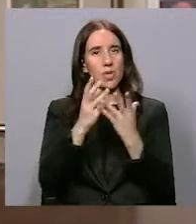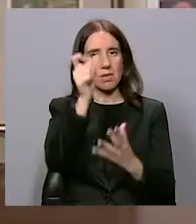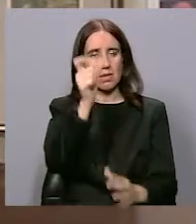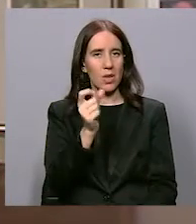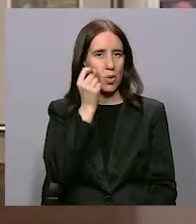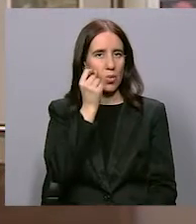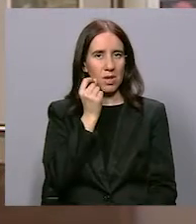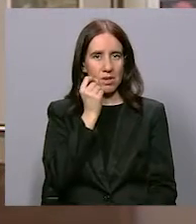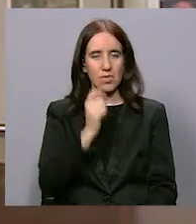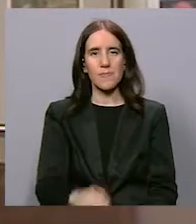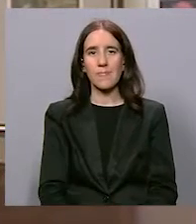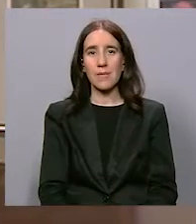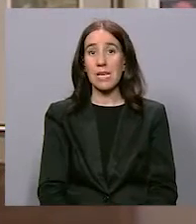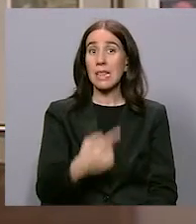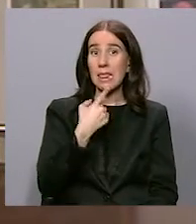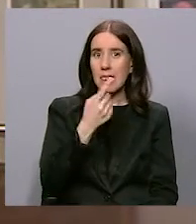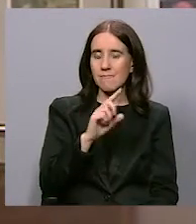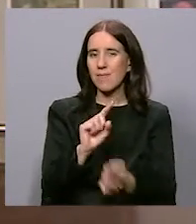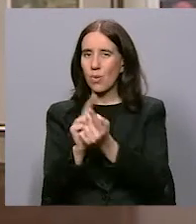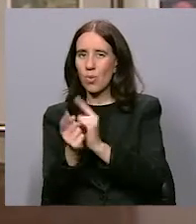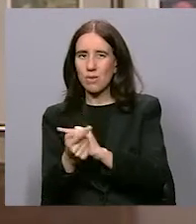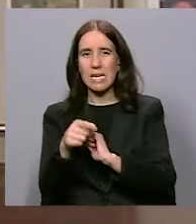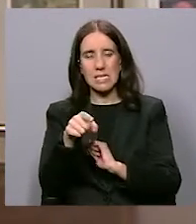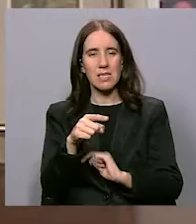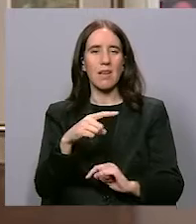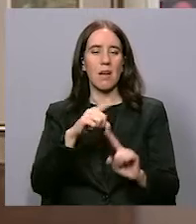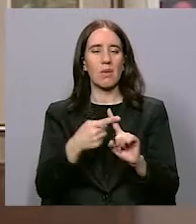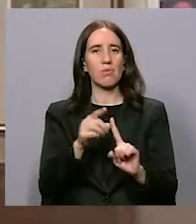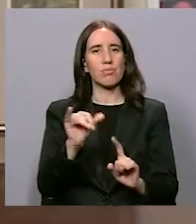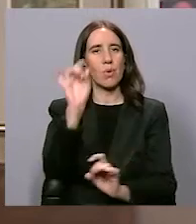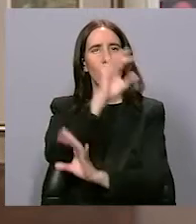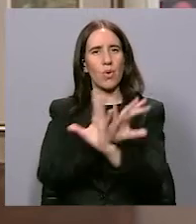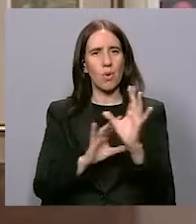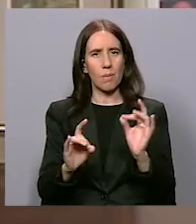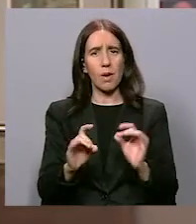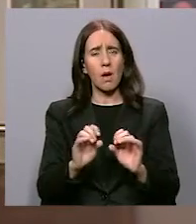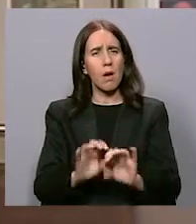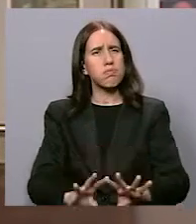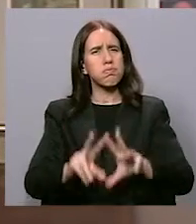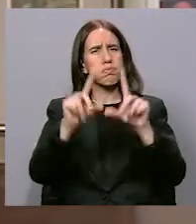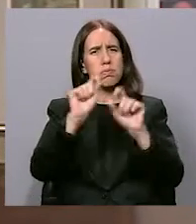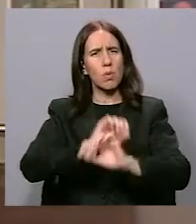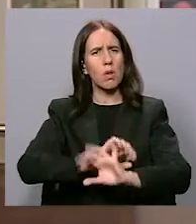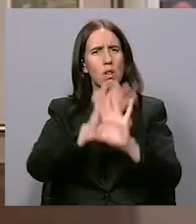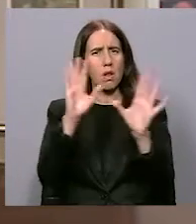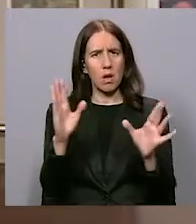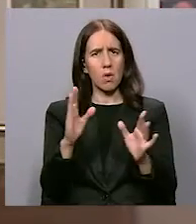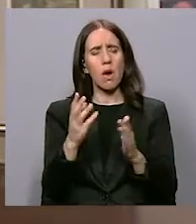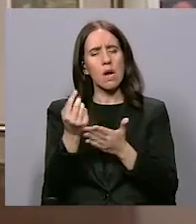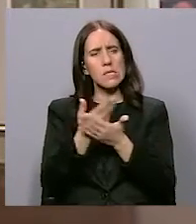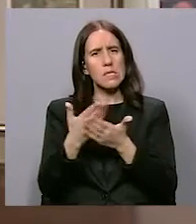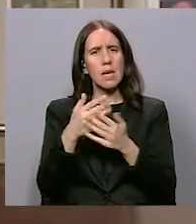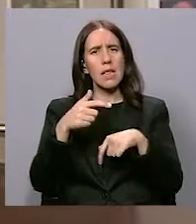geral antónio guterres estranho e contraditório na europa com um claro crescimento e